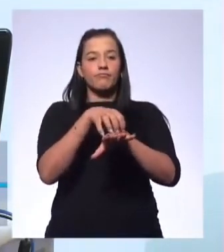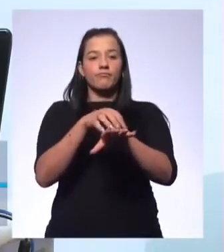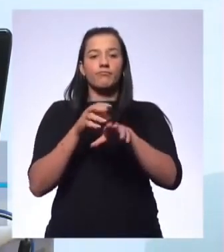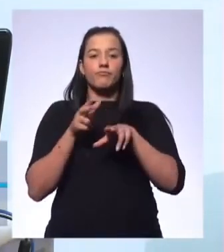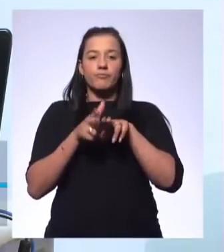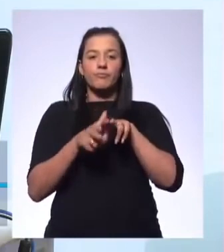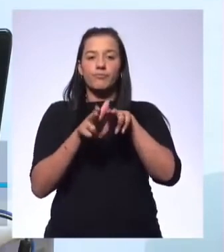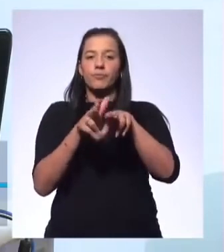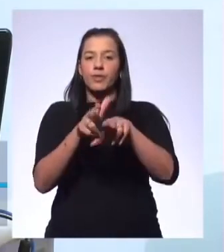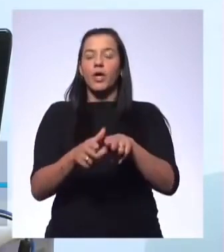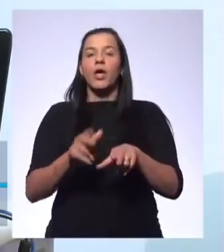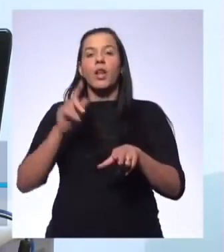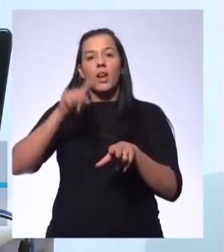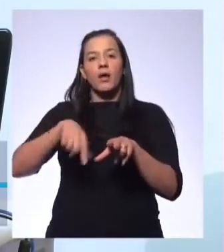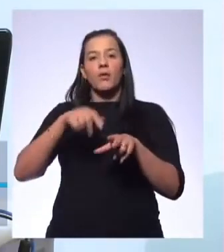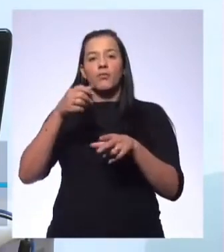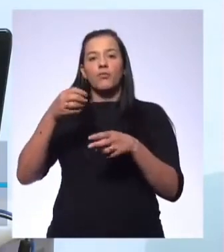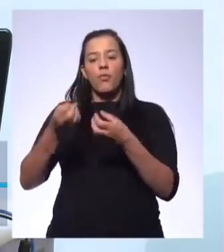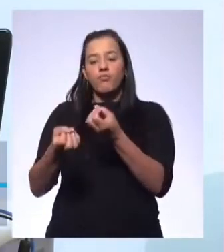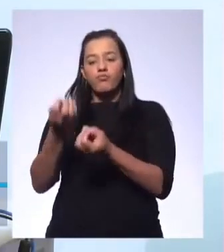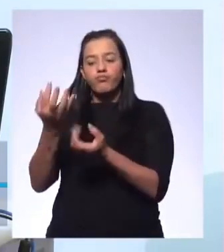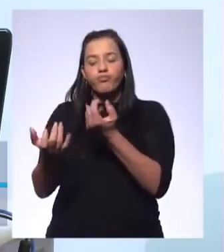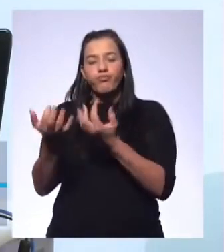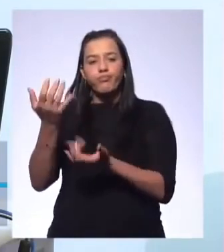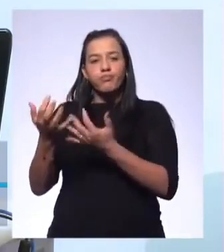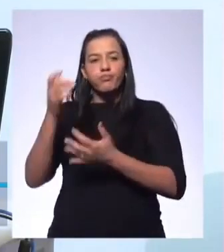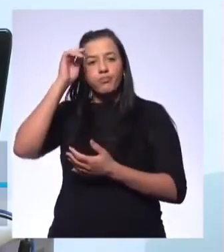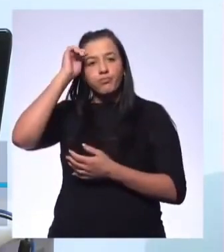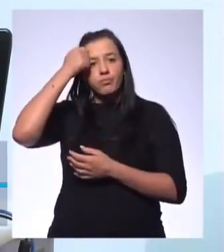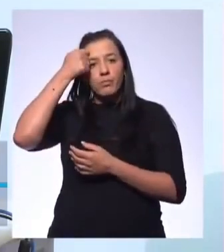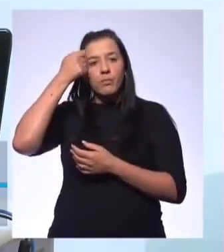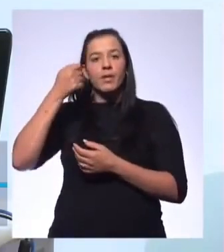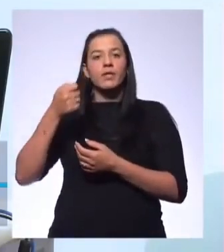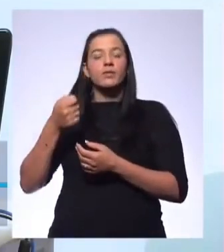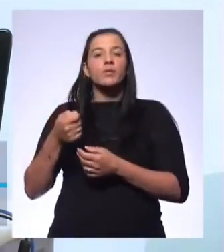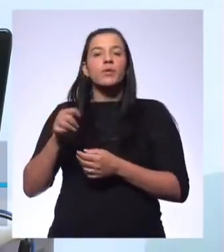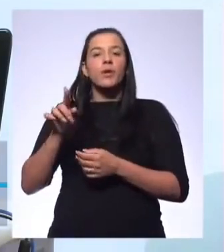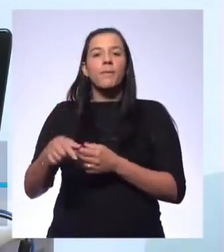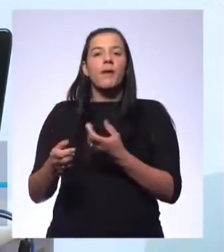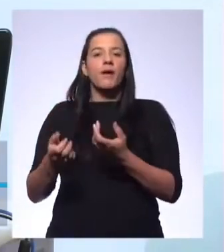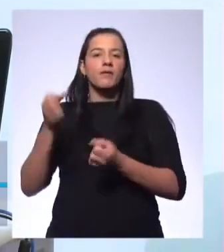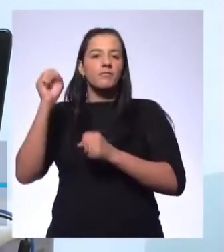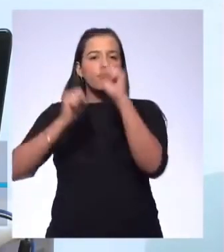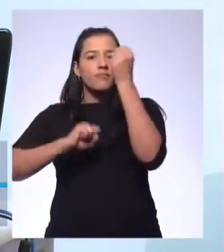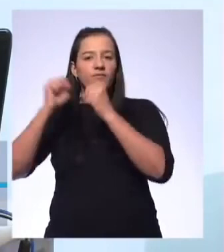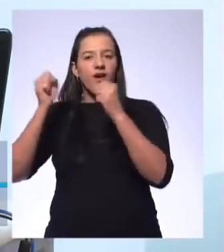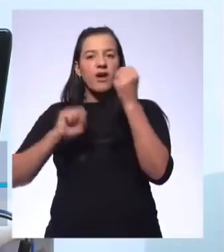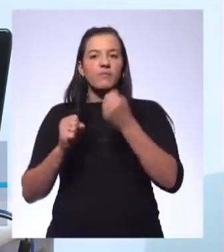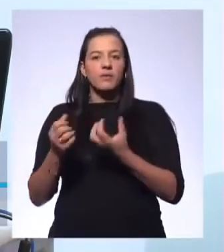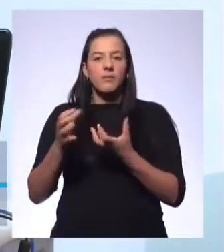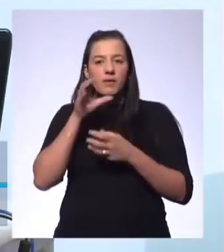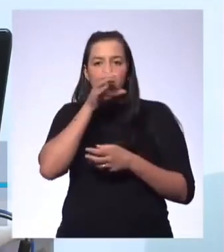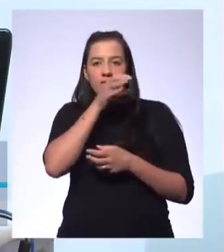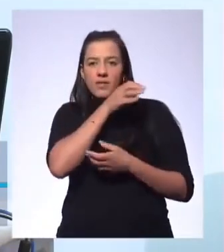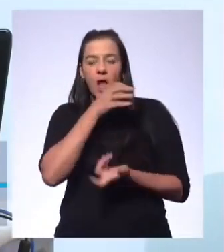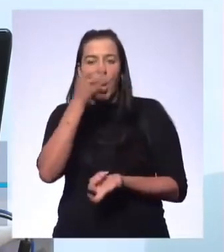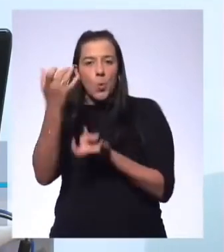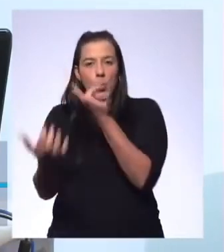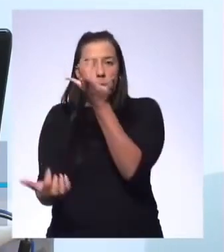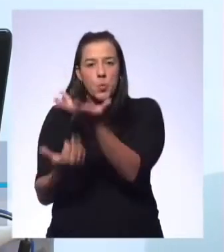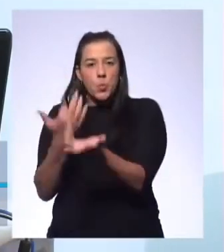o carvão, né, para dentro da fábrica. E depois essa mesma tecnologia foi usada para transportar outros